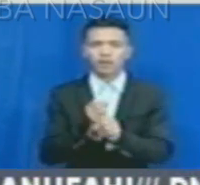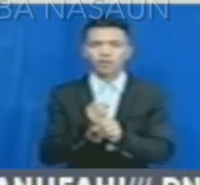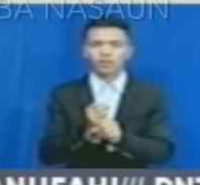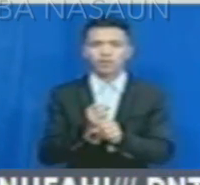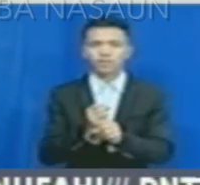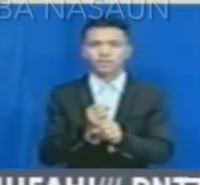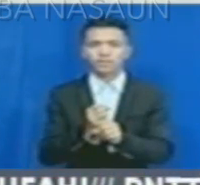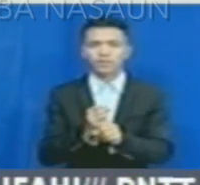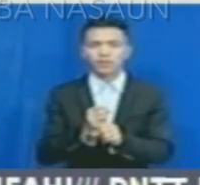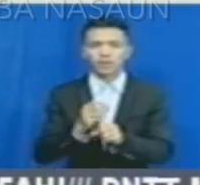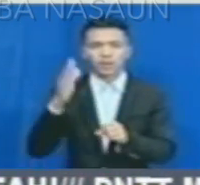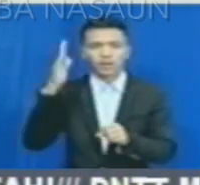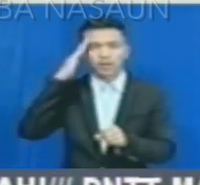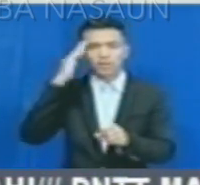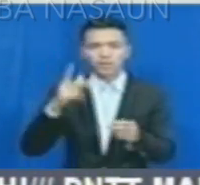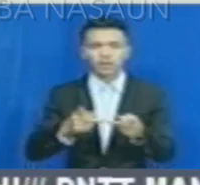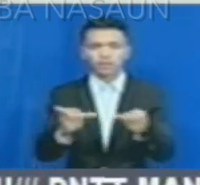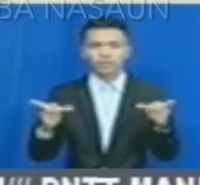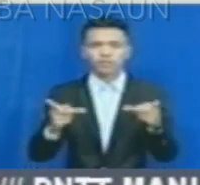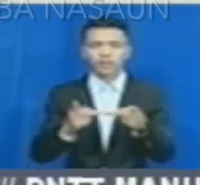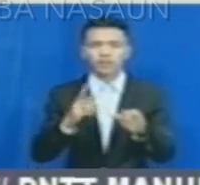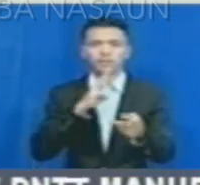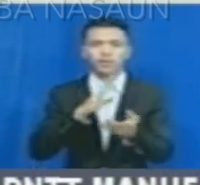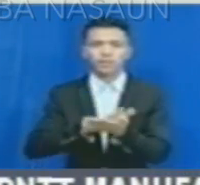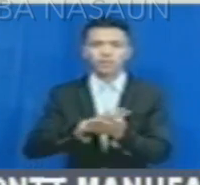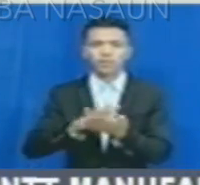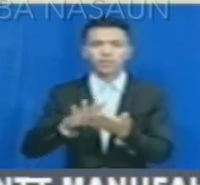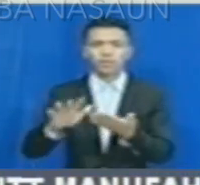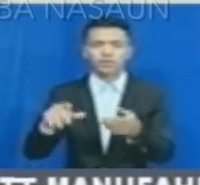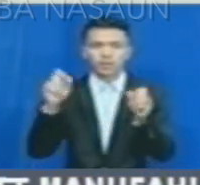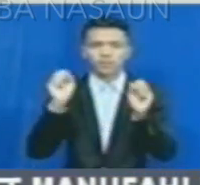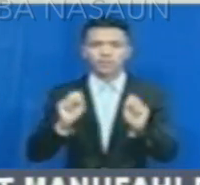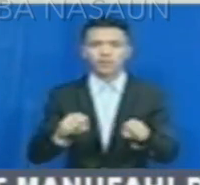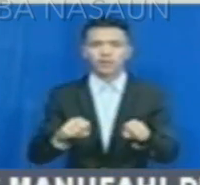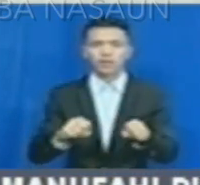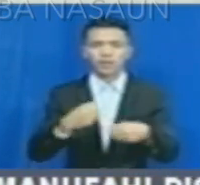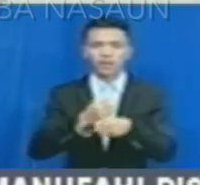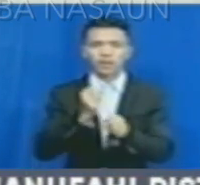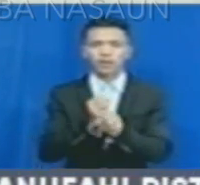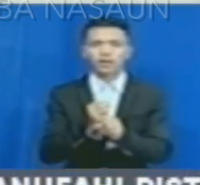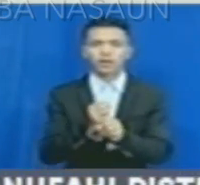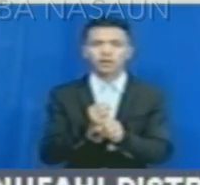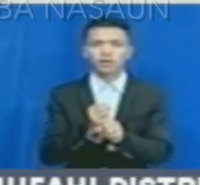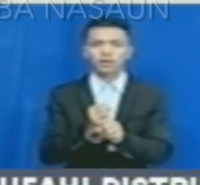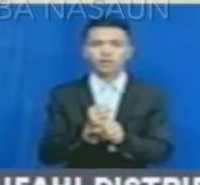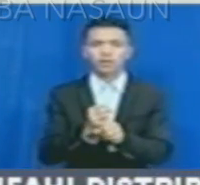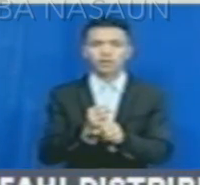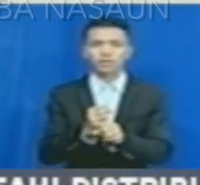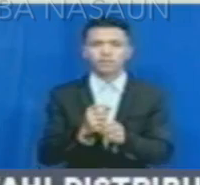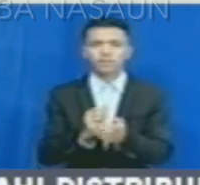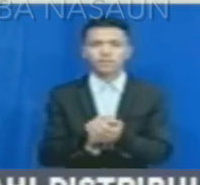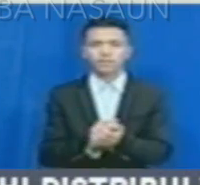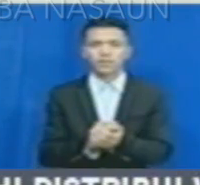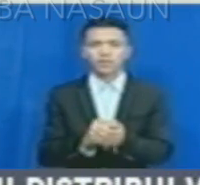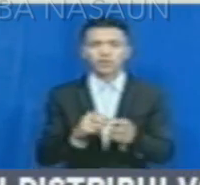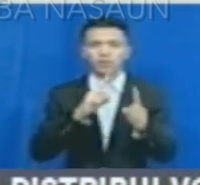partir de uma caminha, nós vamos a condição bem mais uma, a nós Sirvalo e Pelé. E Halau e também. A gente se reacorrida com o senhor que nos